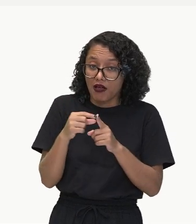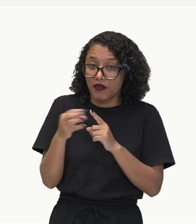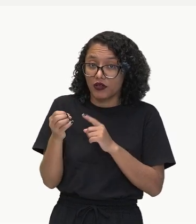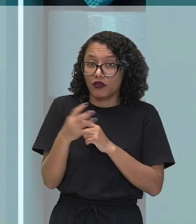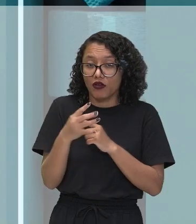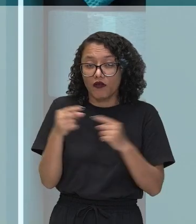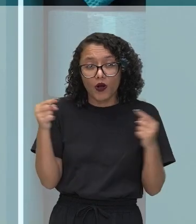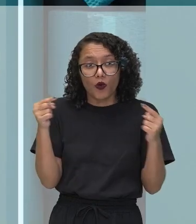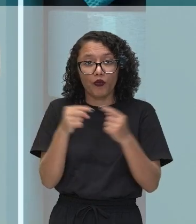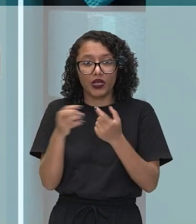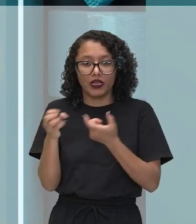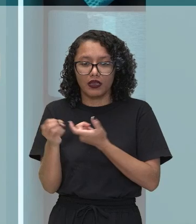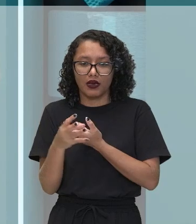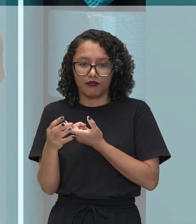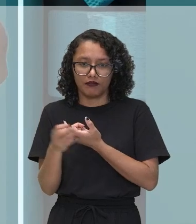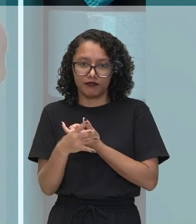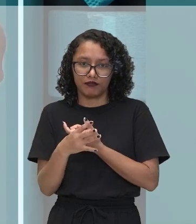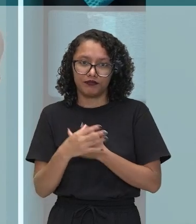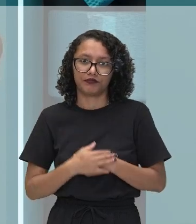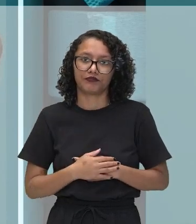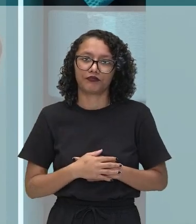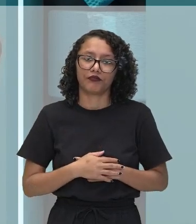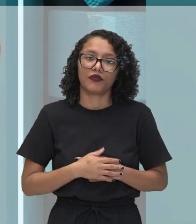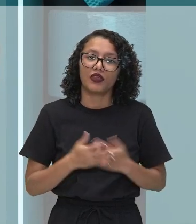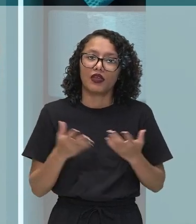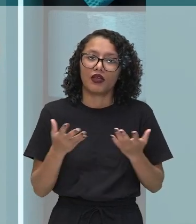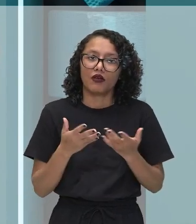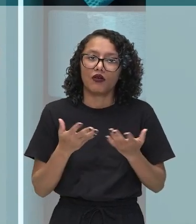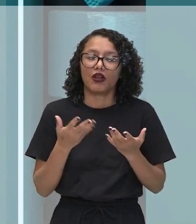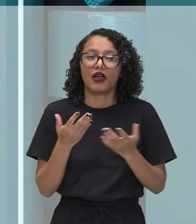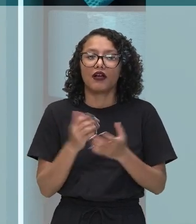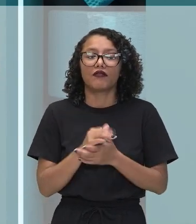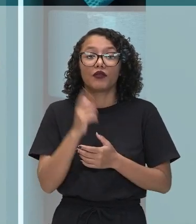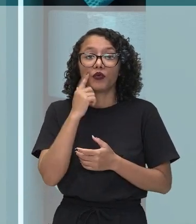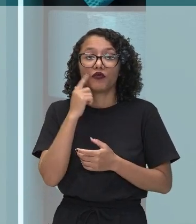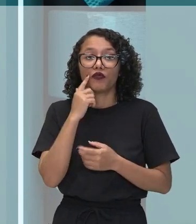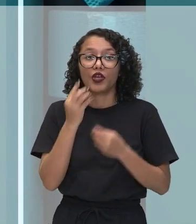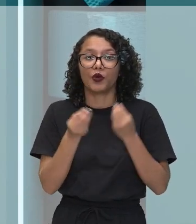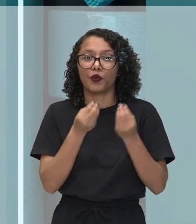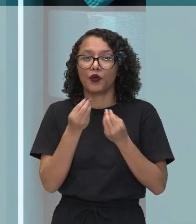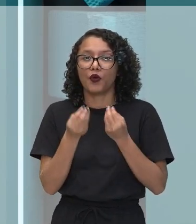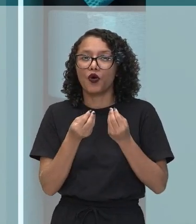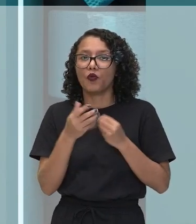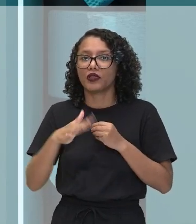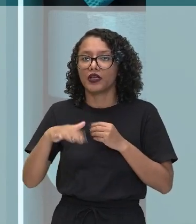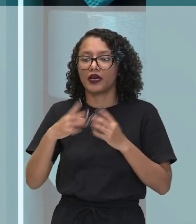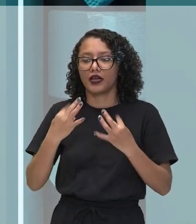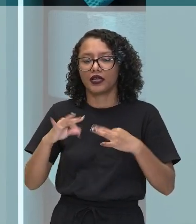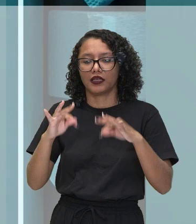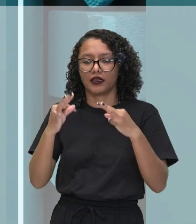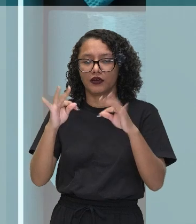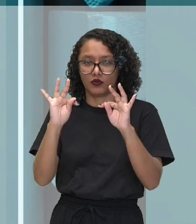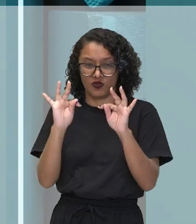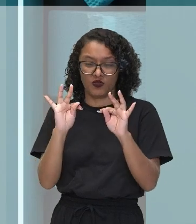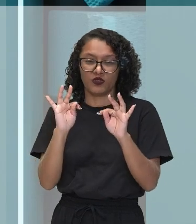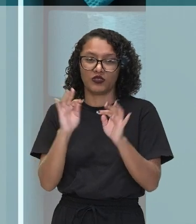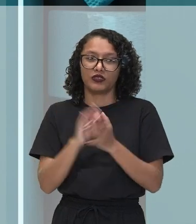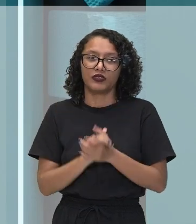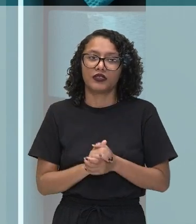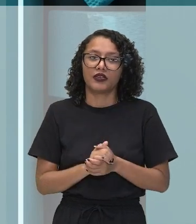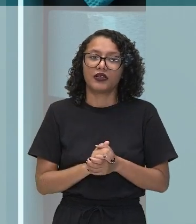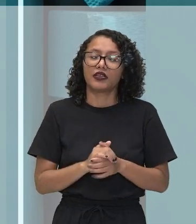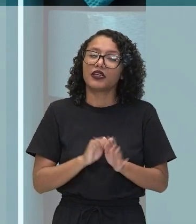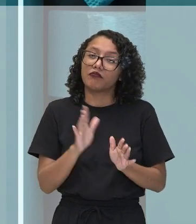Muito bem. Agora nós vamos falar aqui de criações, de tecnologias, nem tão